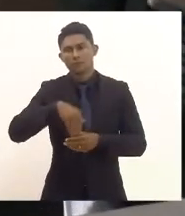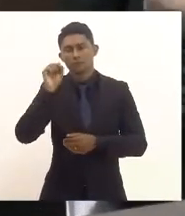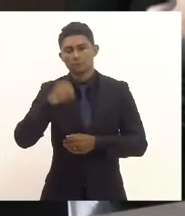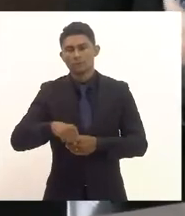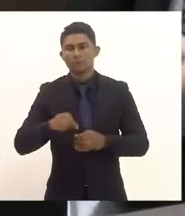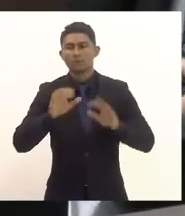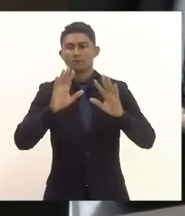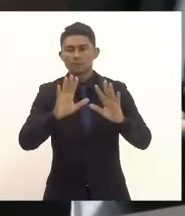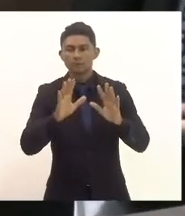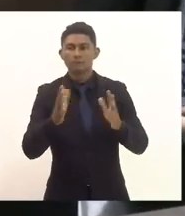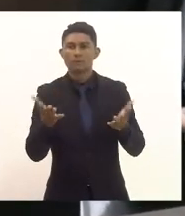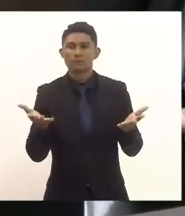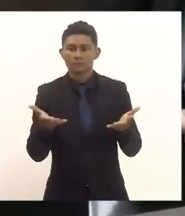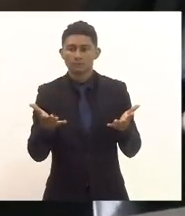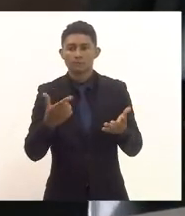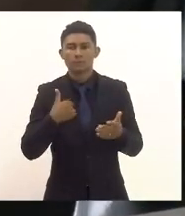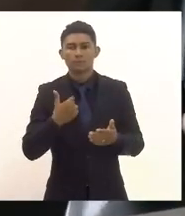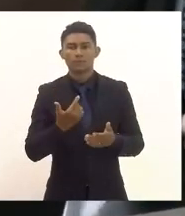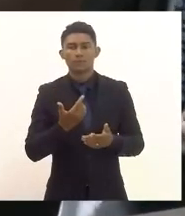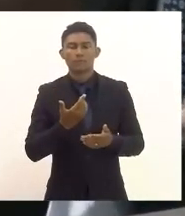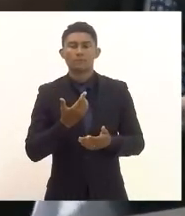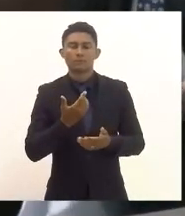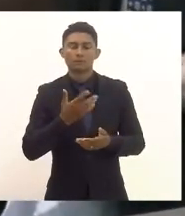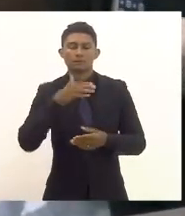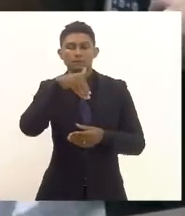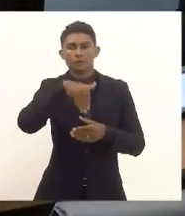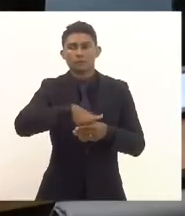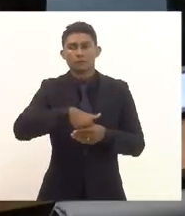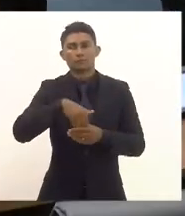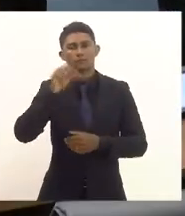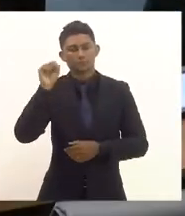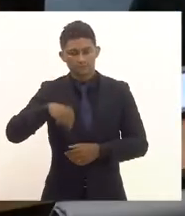enquanto pelo amor ao debate eu tô voltando favorável